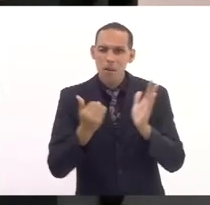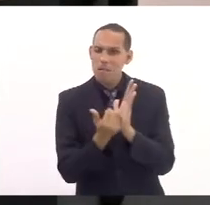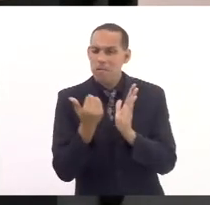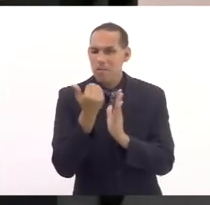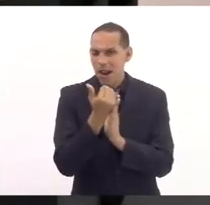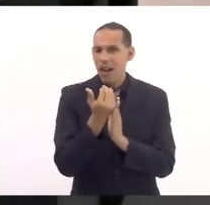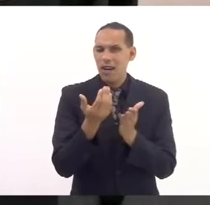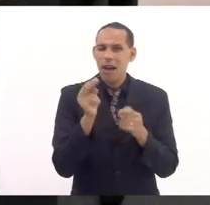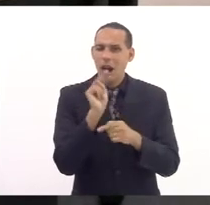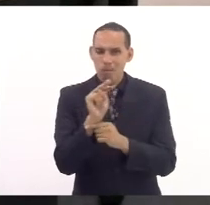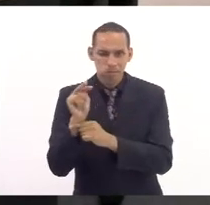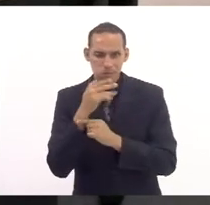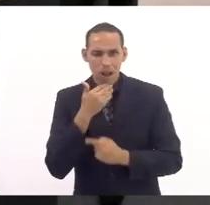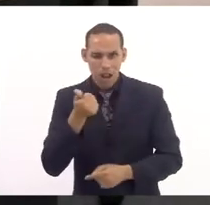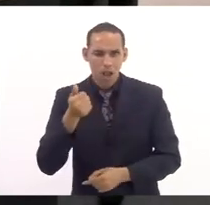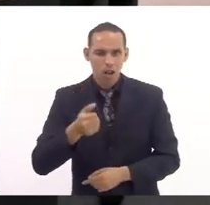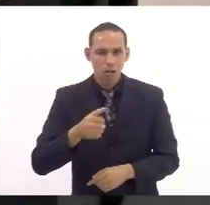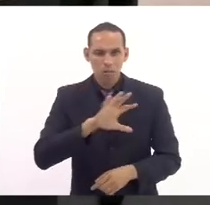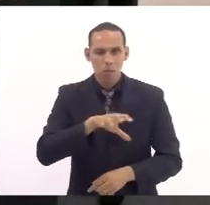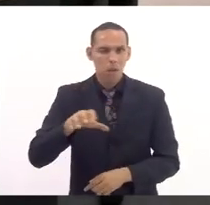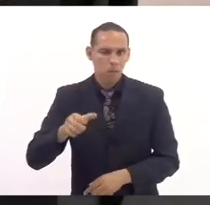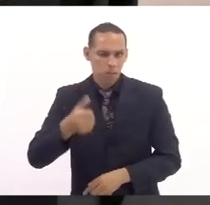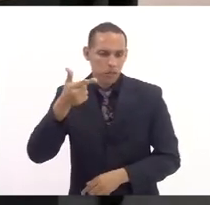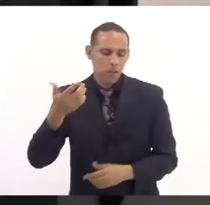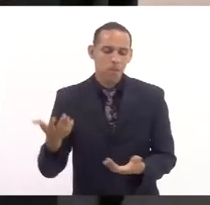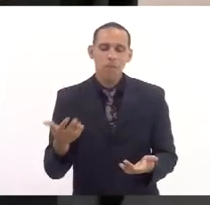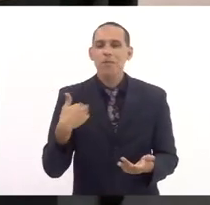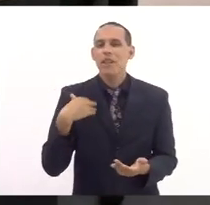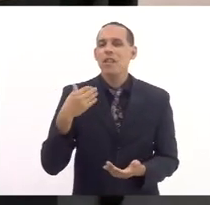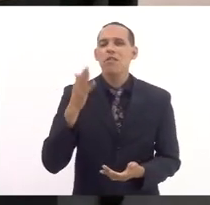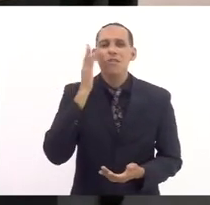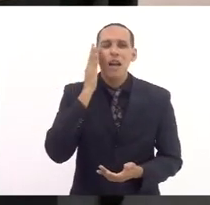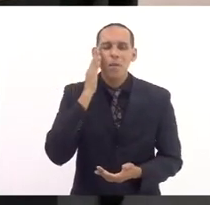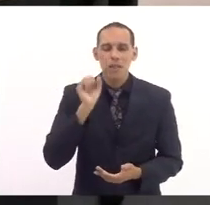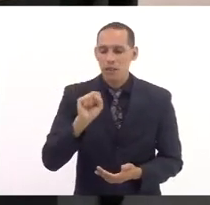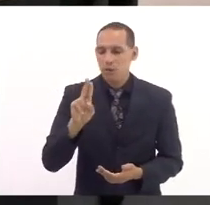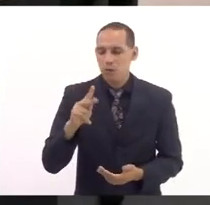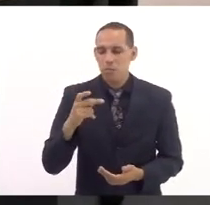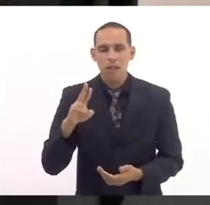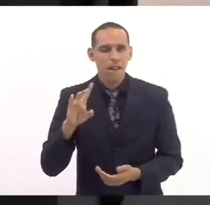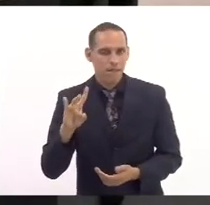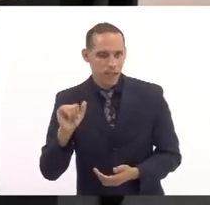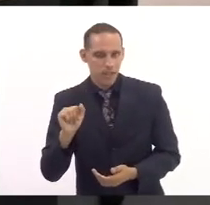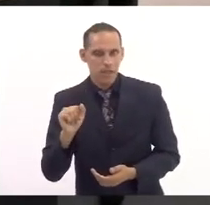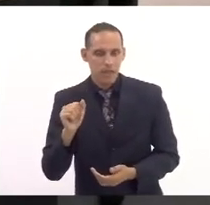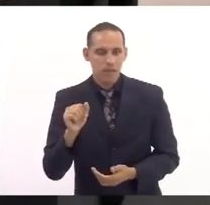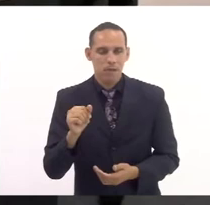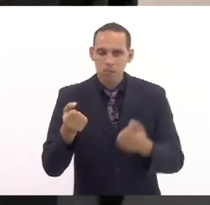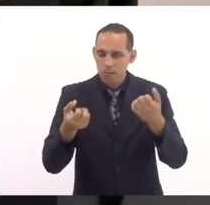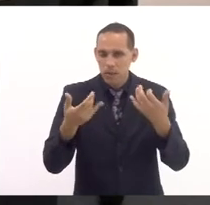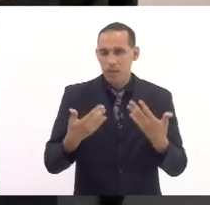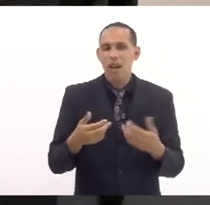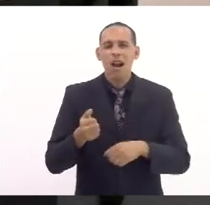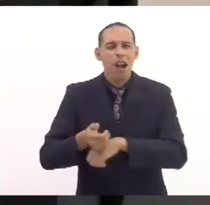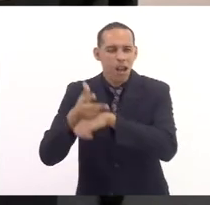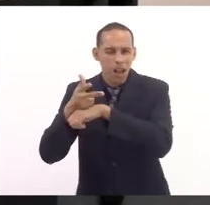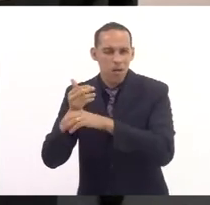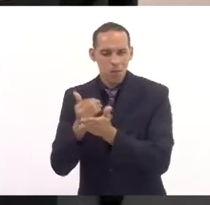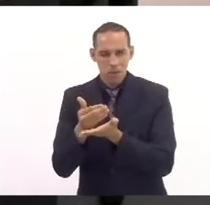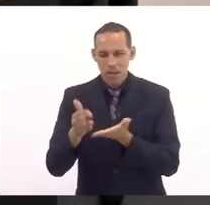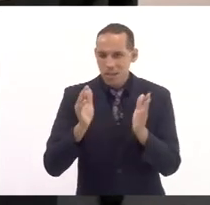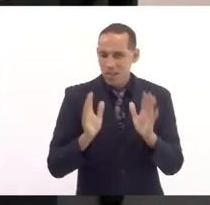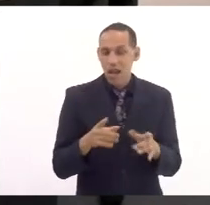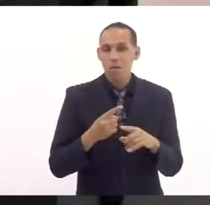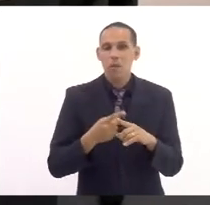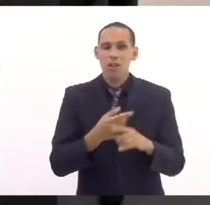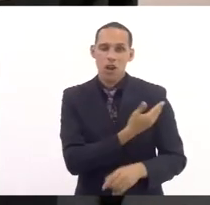esse monitoramento dessas duas estações. Eu gostaria de saber da Supervia, se vocês já começaram a colocar as câmeras, já foi solicitado por